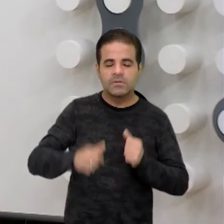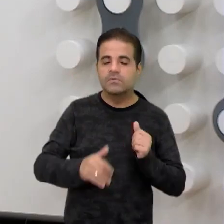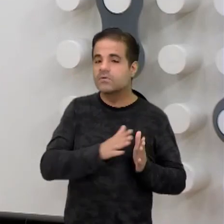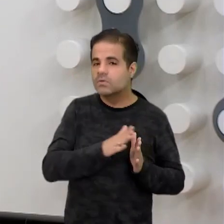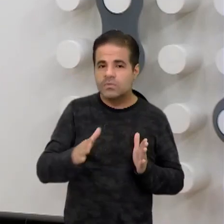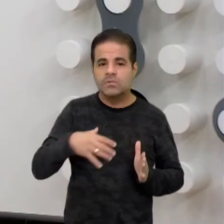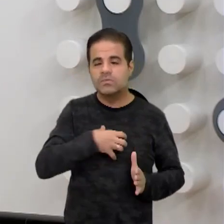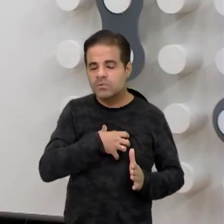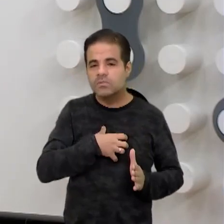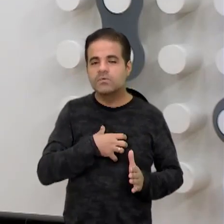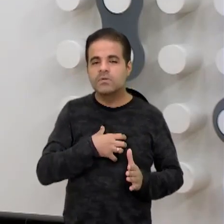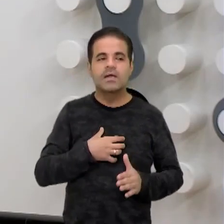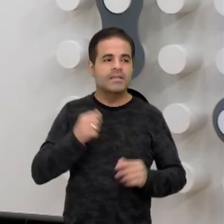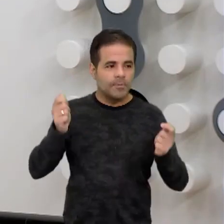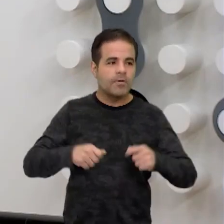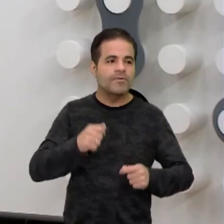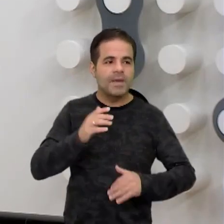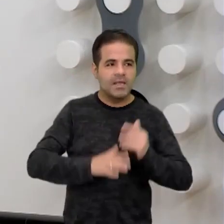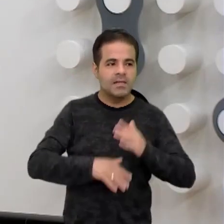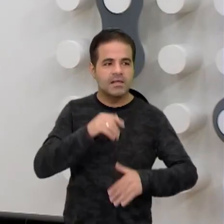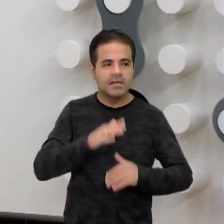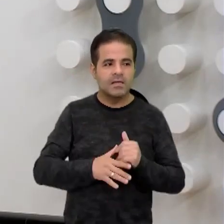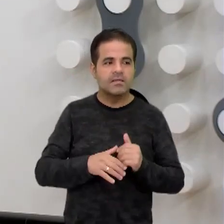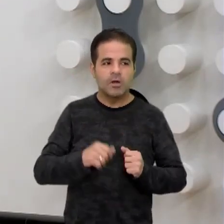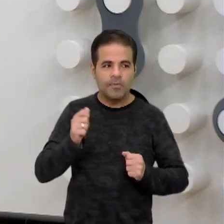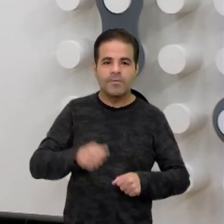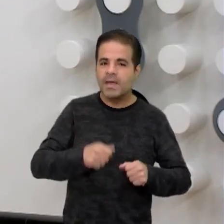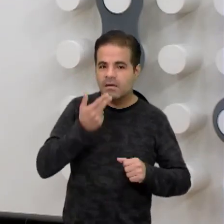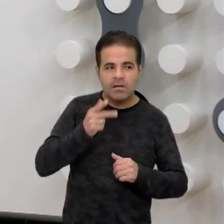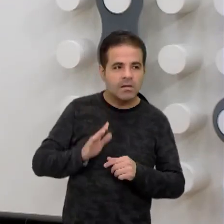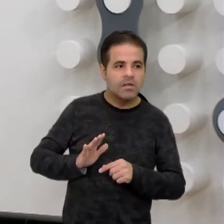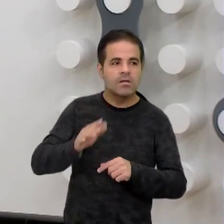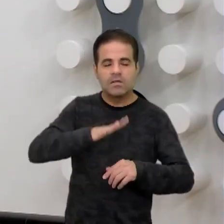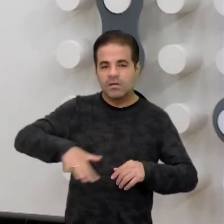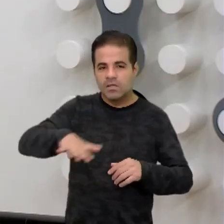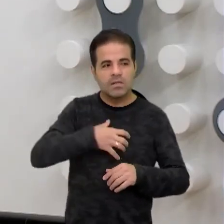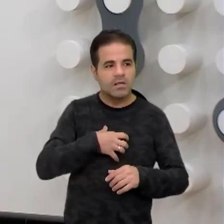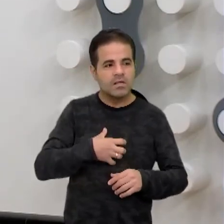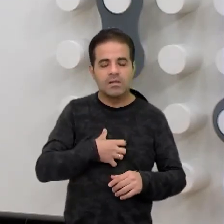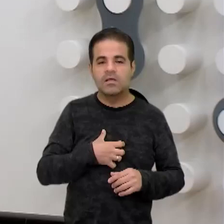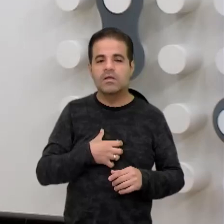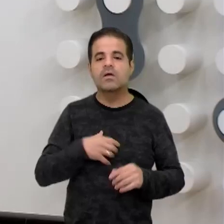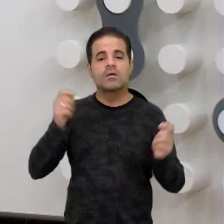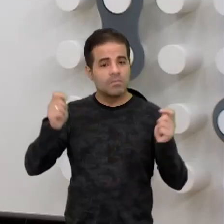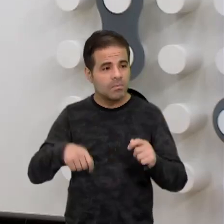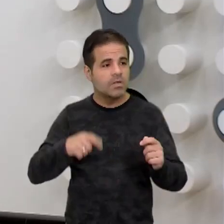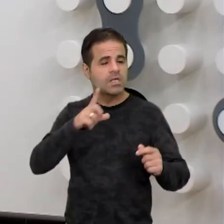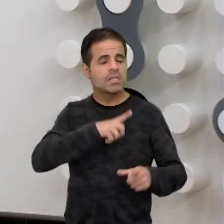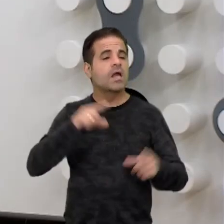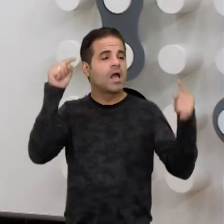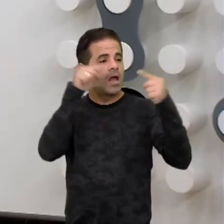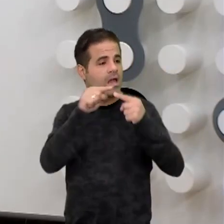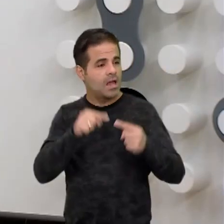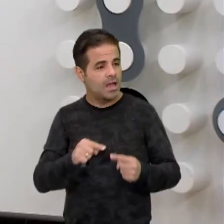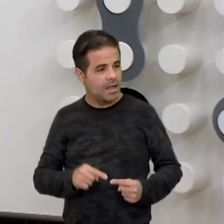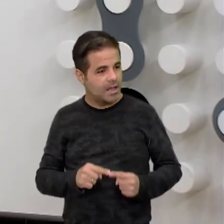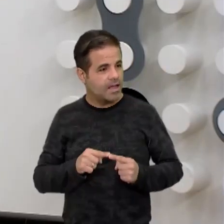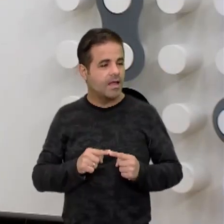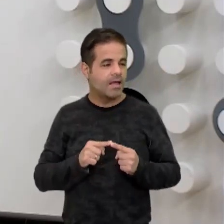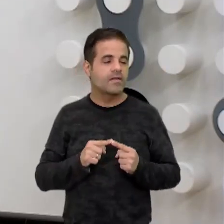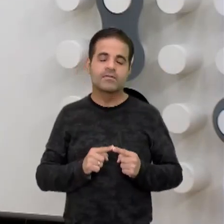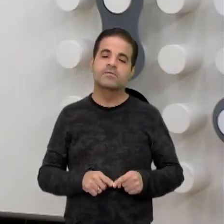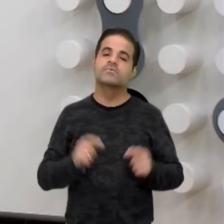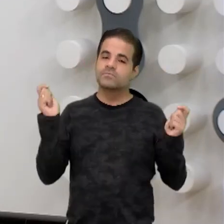Porque isso pode ter a ver com a região em que você habita, pode ter a ver com a